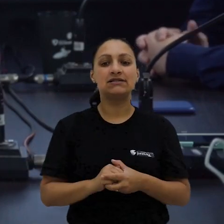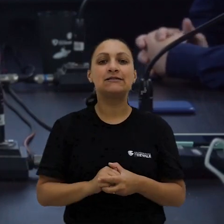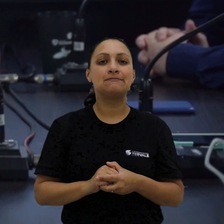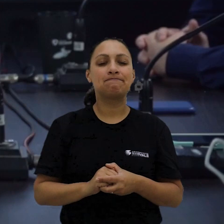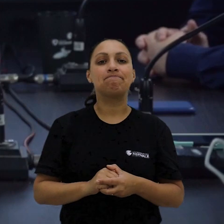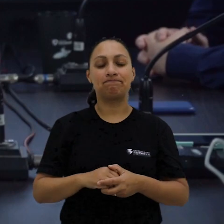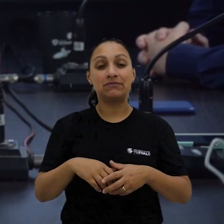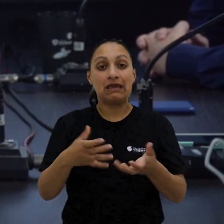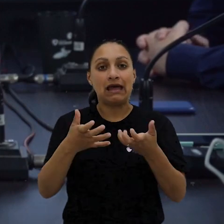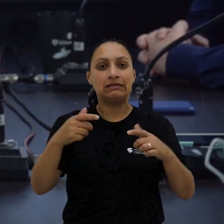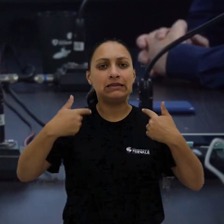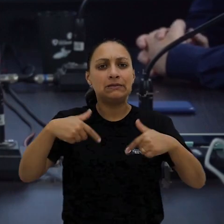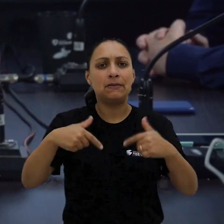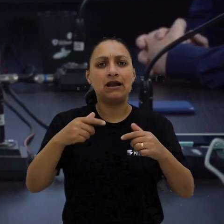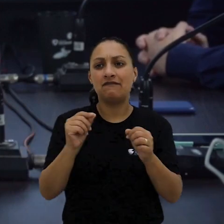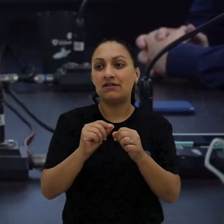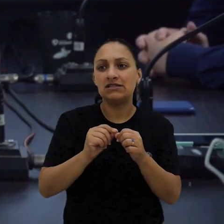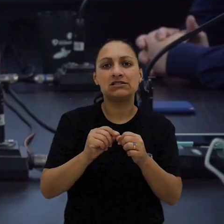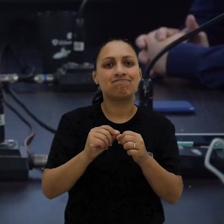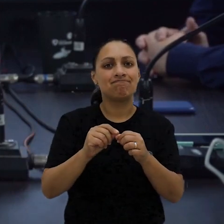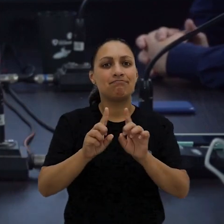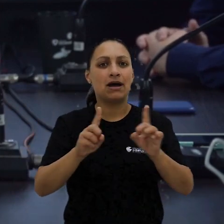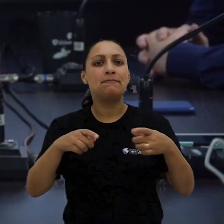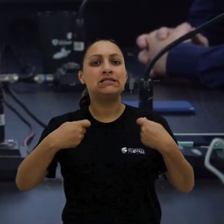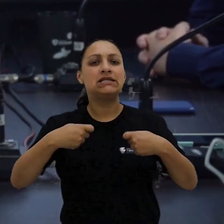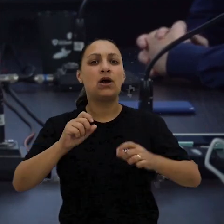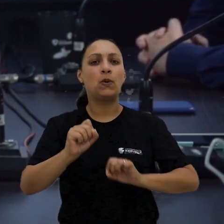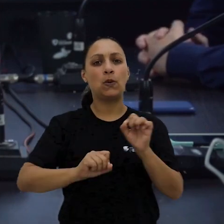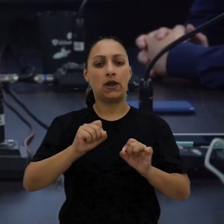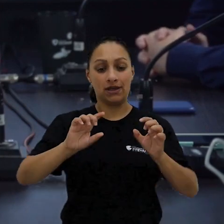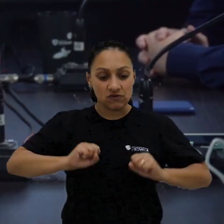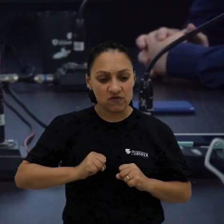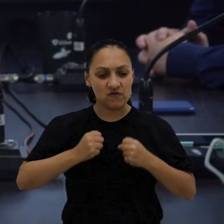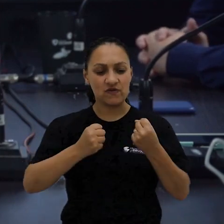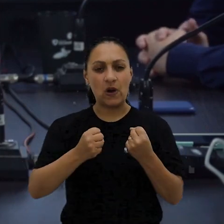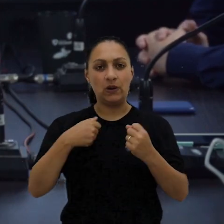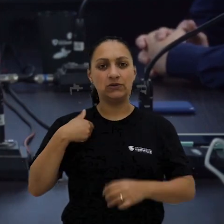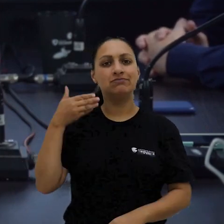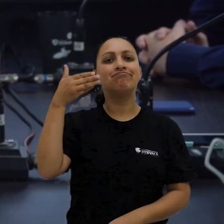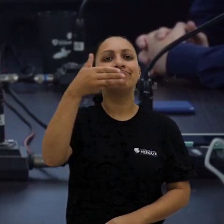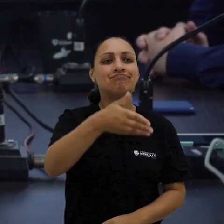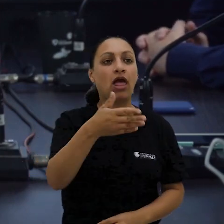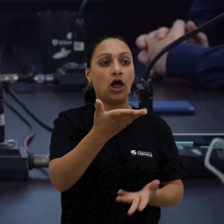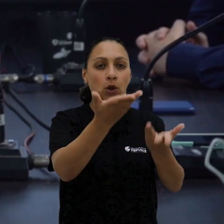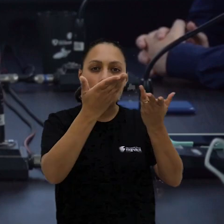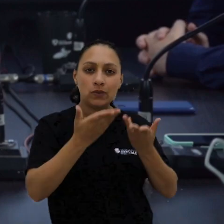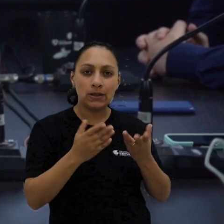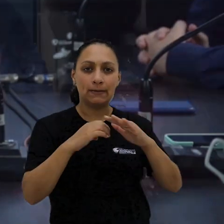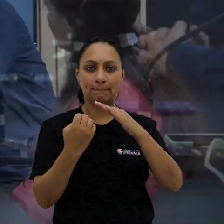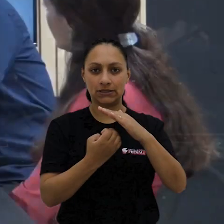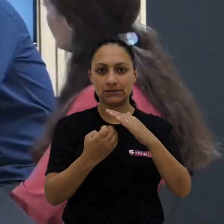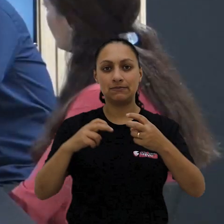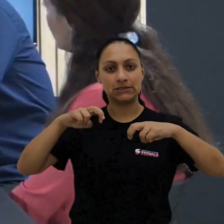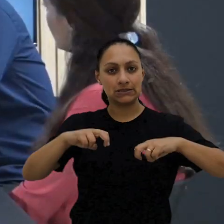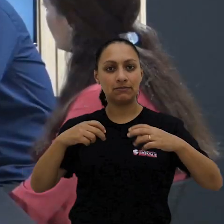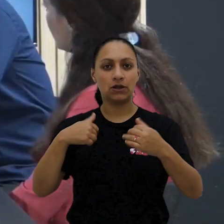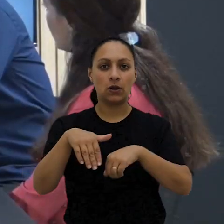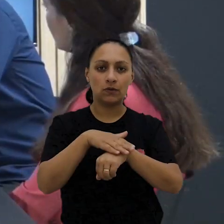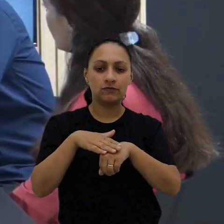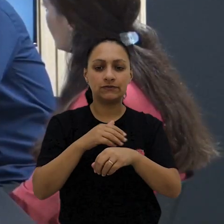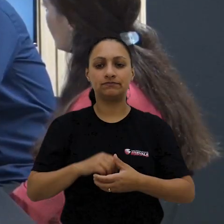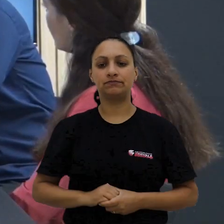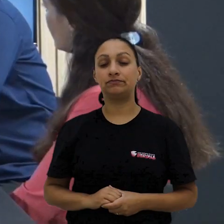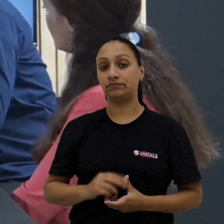né, precisa trabalhar, fazer acontecer, então precisa ter esse nosso esforço de ir lá né, convidar as empresas a E é sentarem e muito da conversarem. cultura,